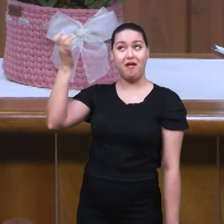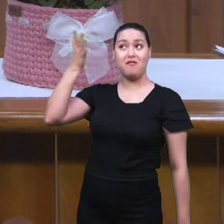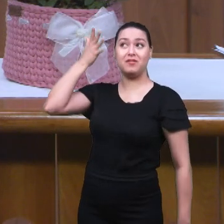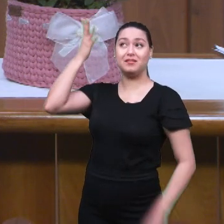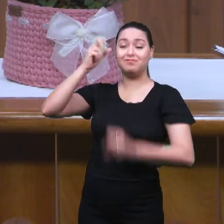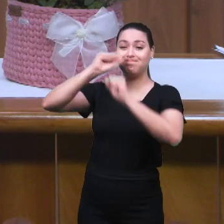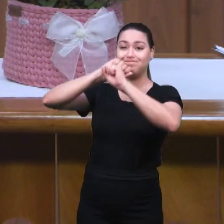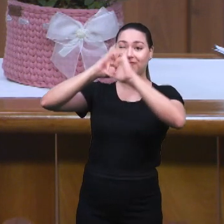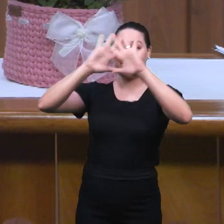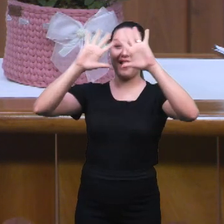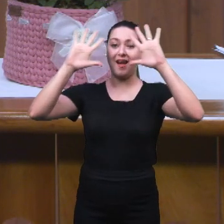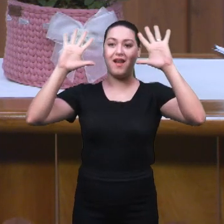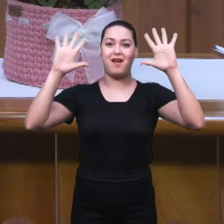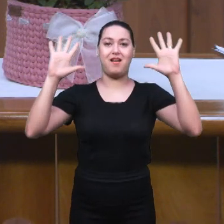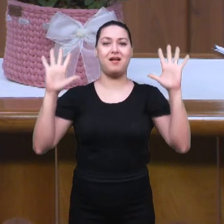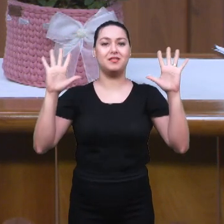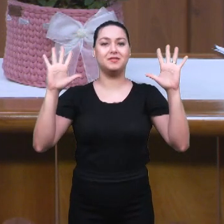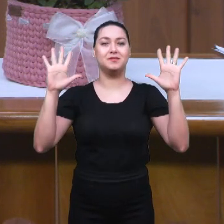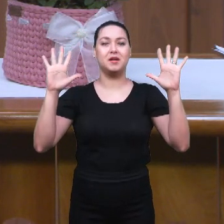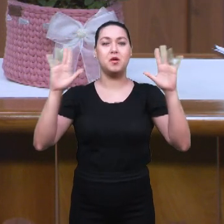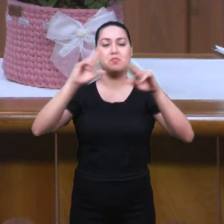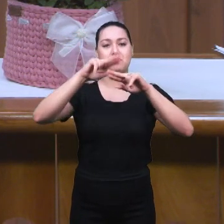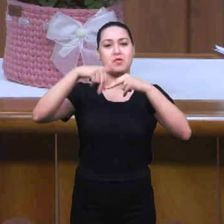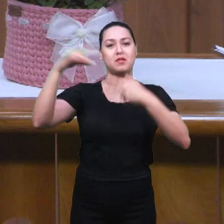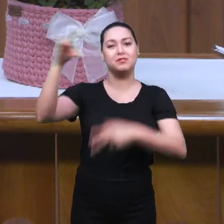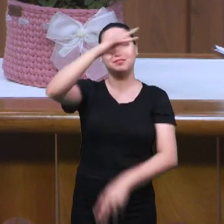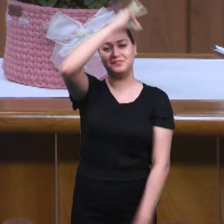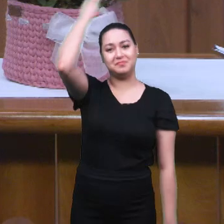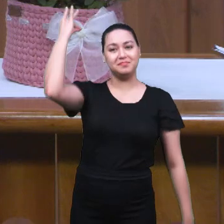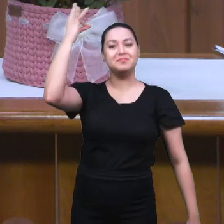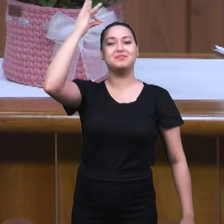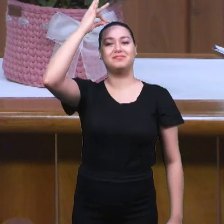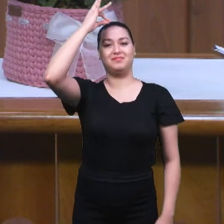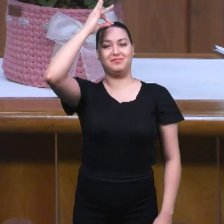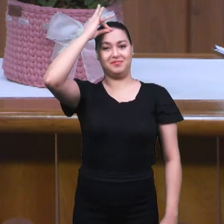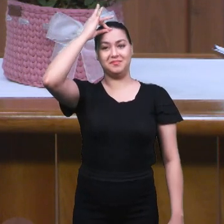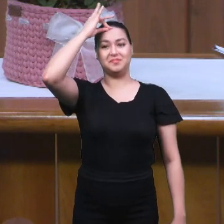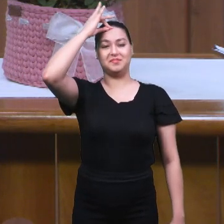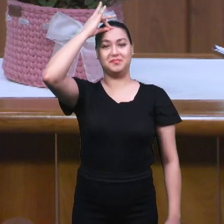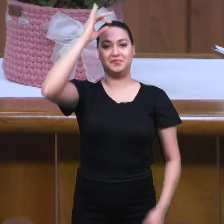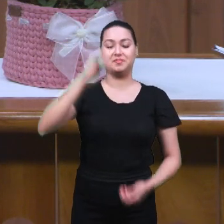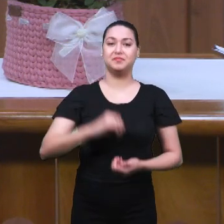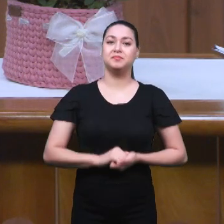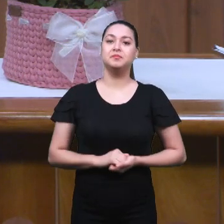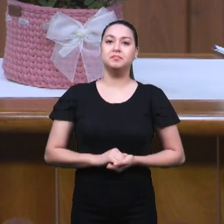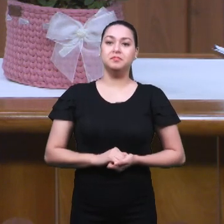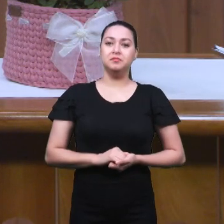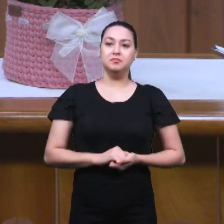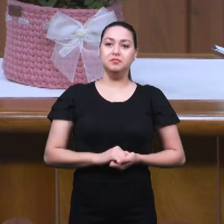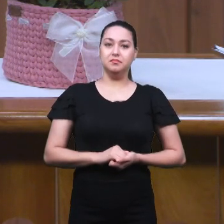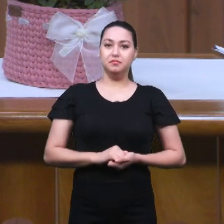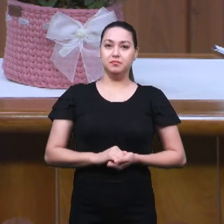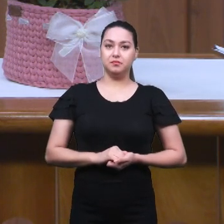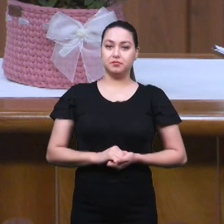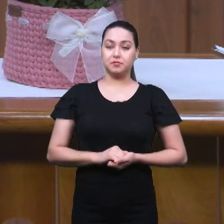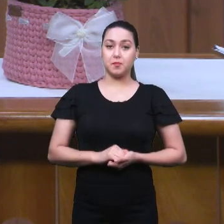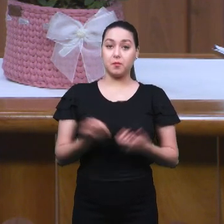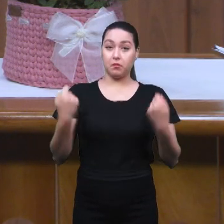para nós, através do Espírito Santo. Meus irmãos, há uma coisa que precisa ser bem